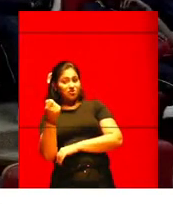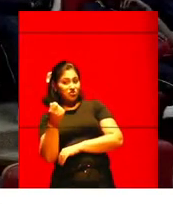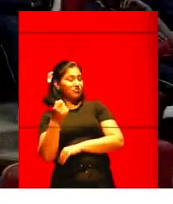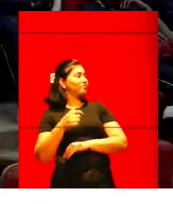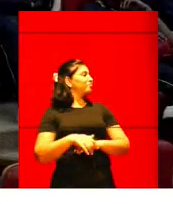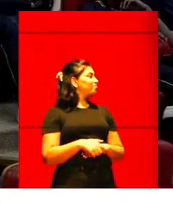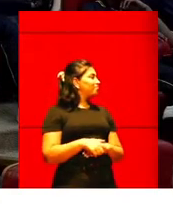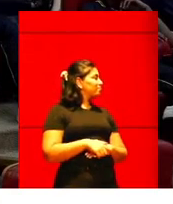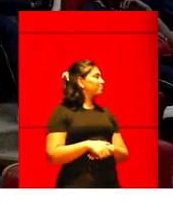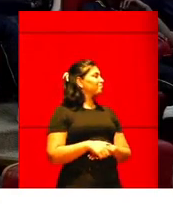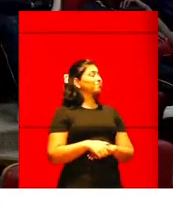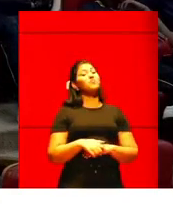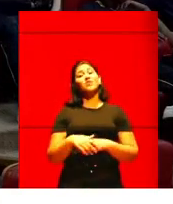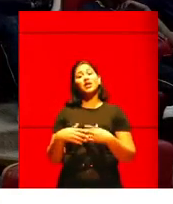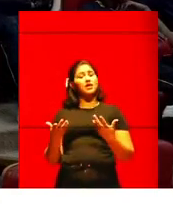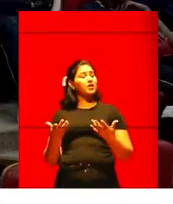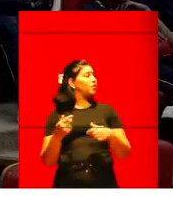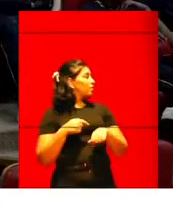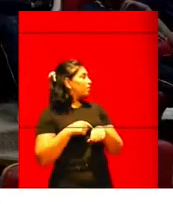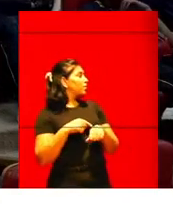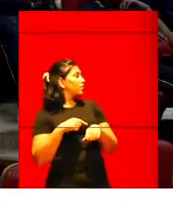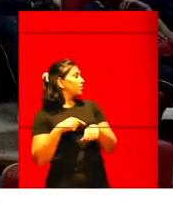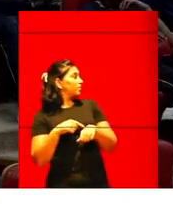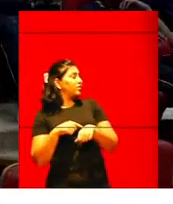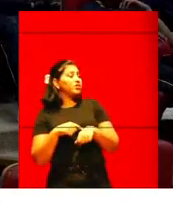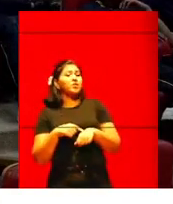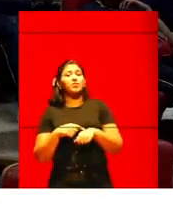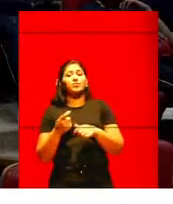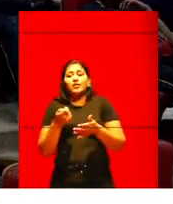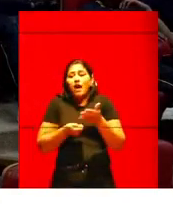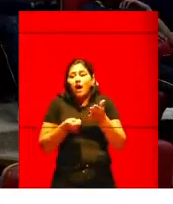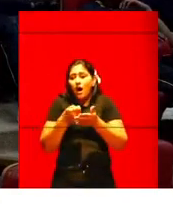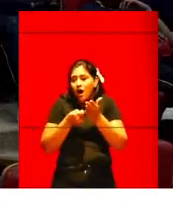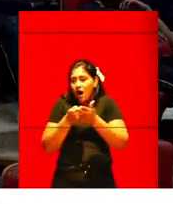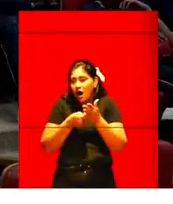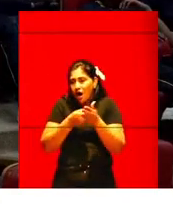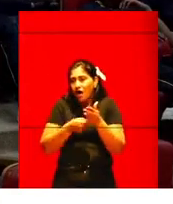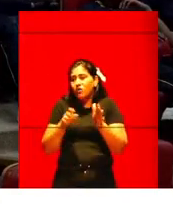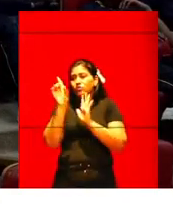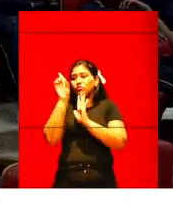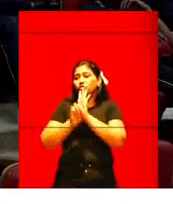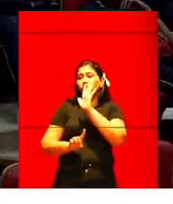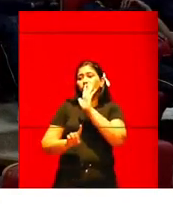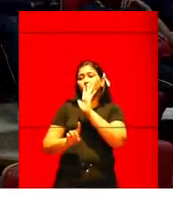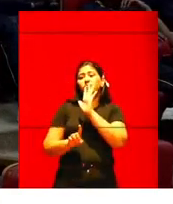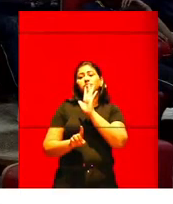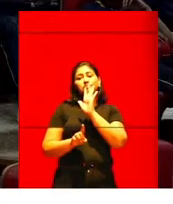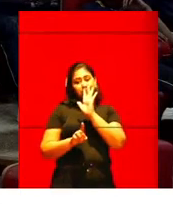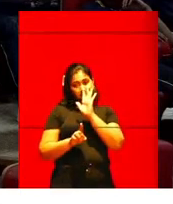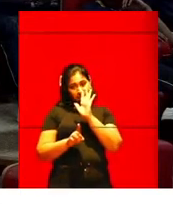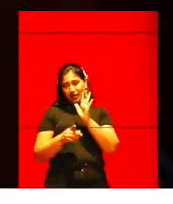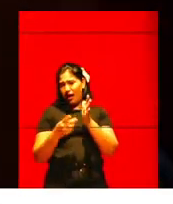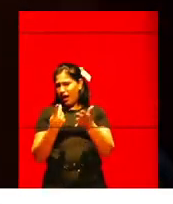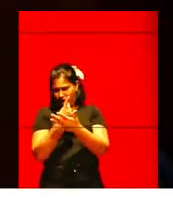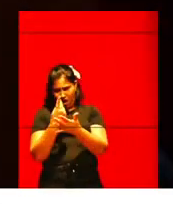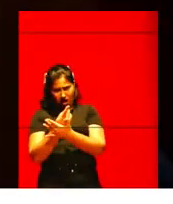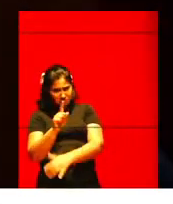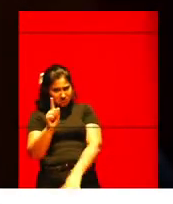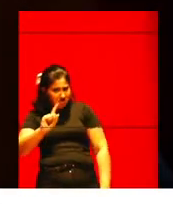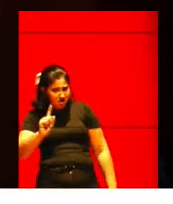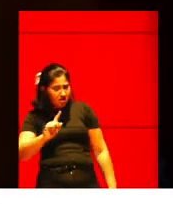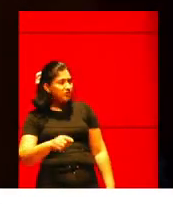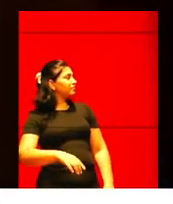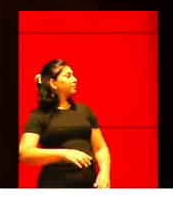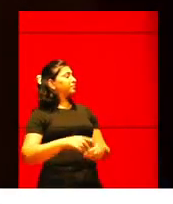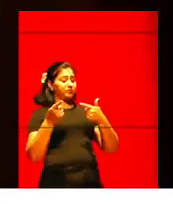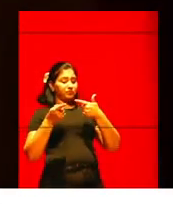Olha há quanto tempo a galera reivindica os seus direitos. Isso não é errado, não. Segundo